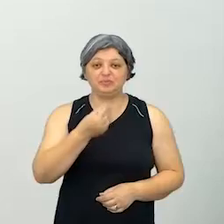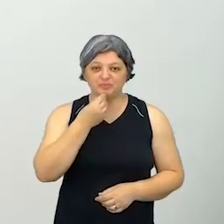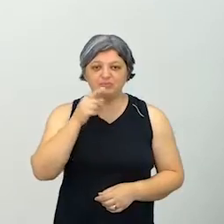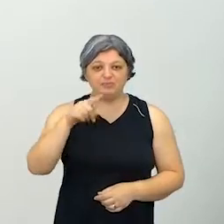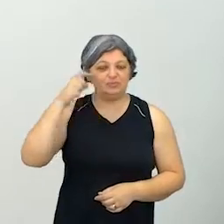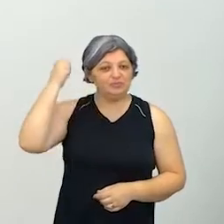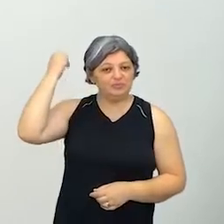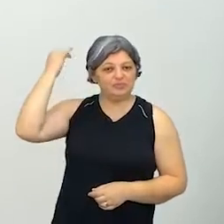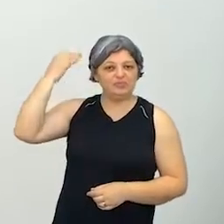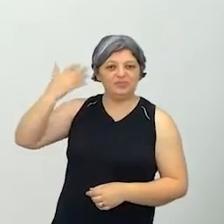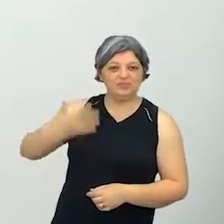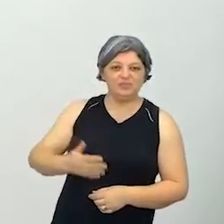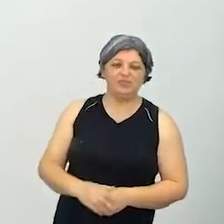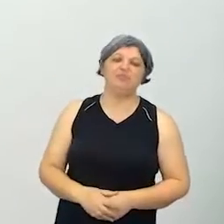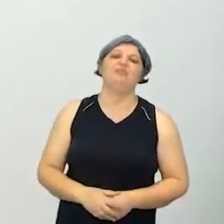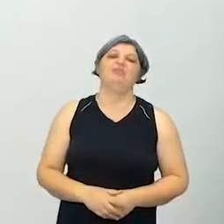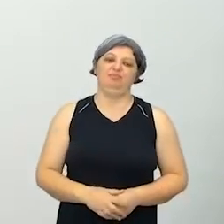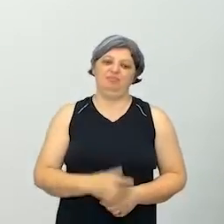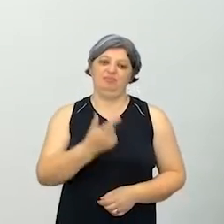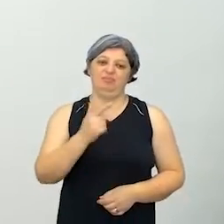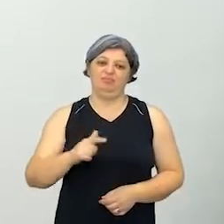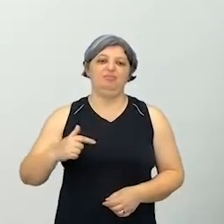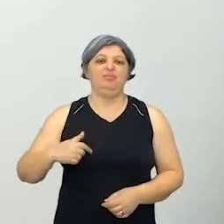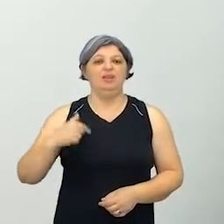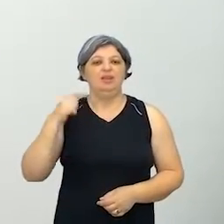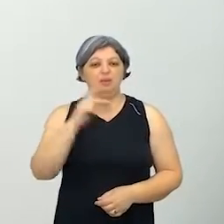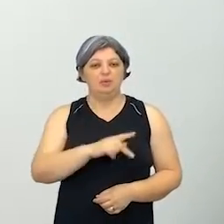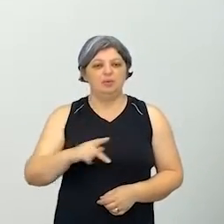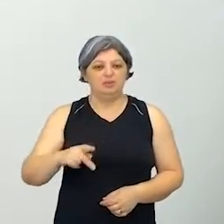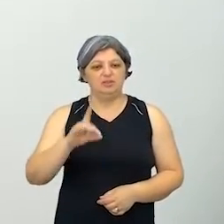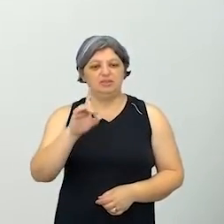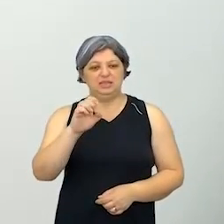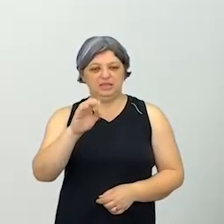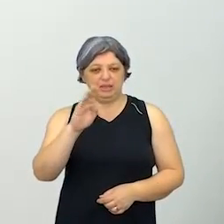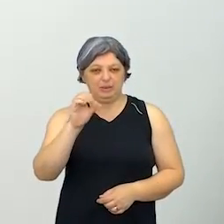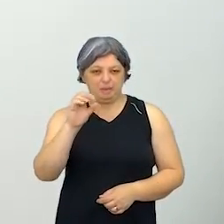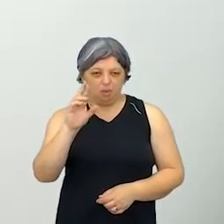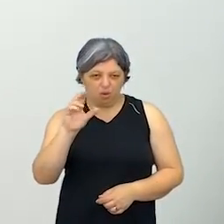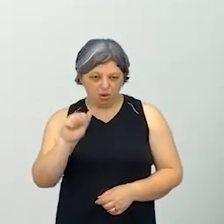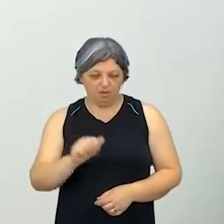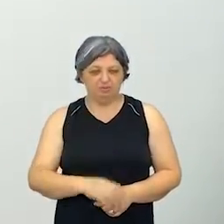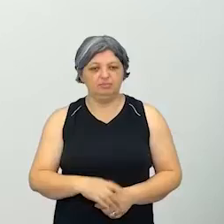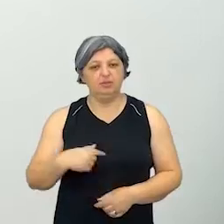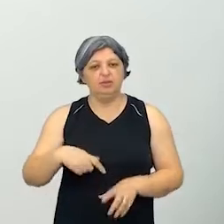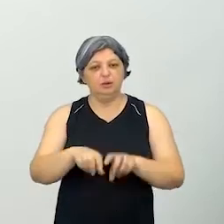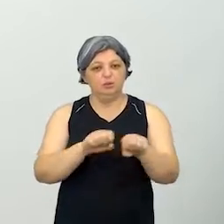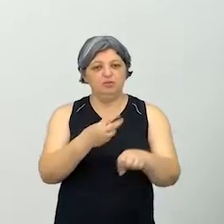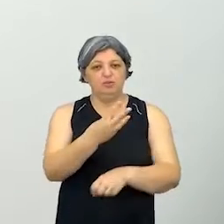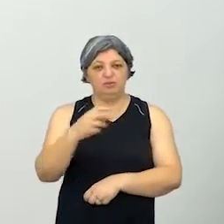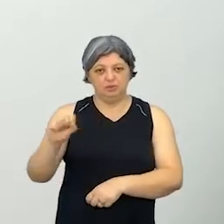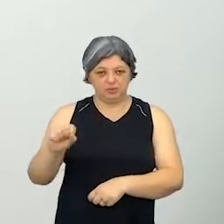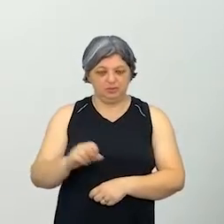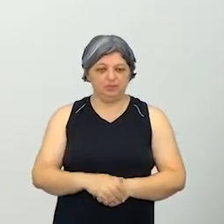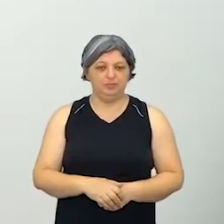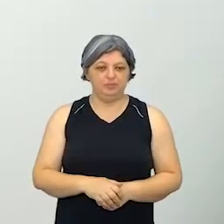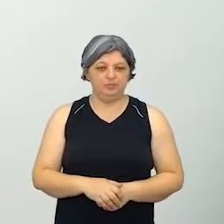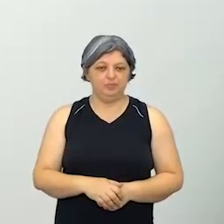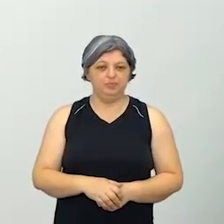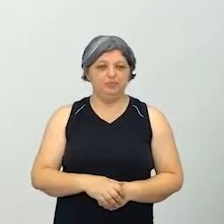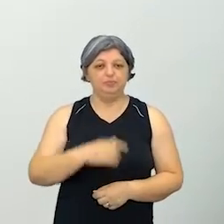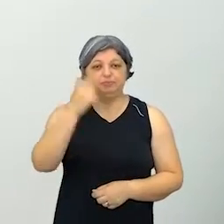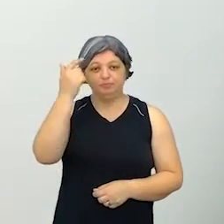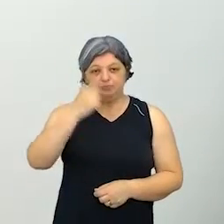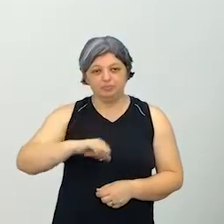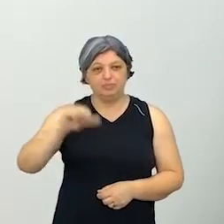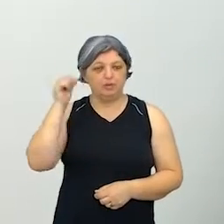Débora. Então lá vamos nós. Eu sou a professora Débora Jacones, estou formadora EFAP, sou uma mulher de